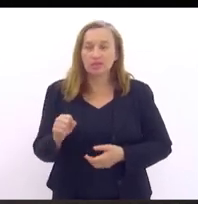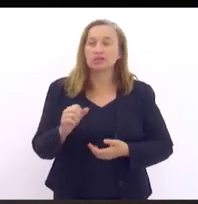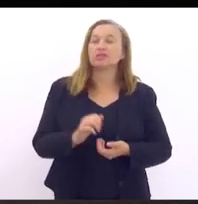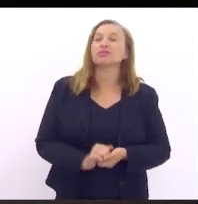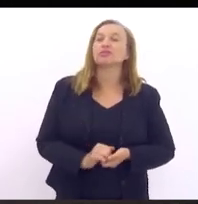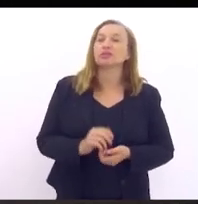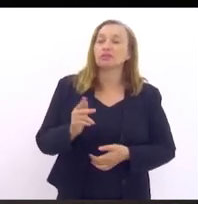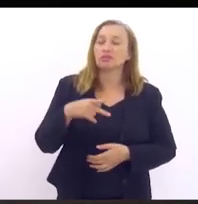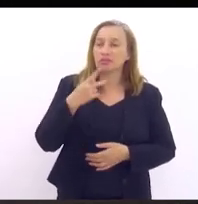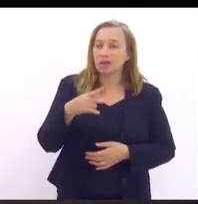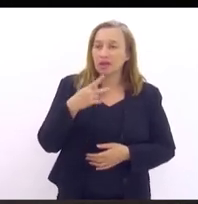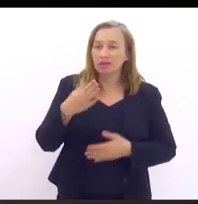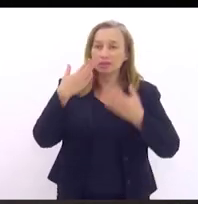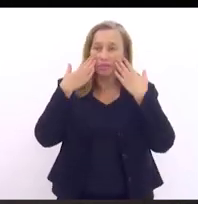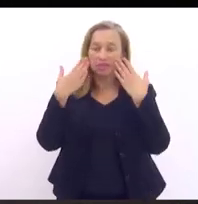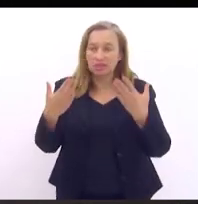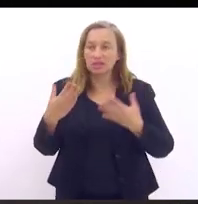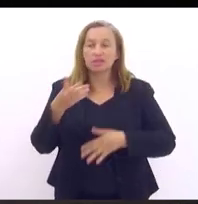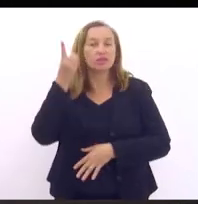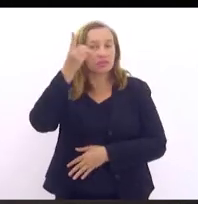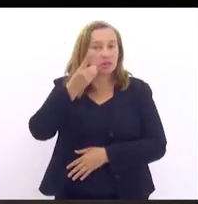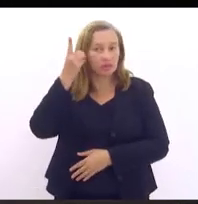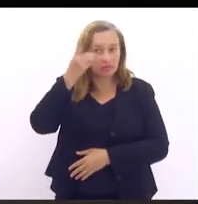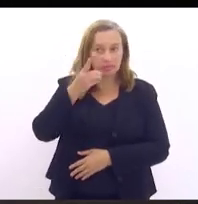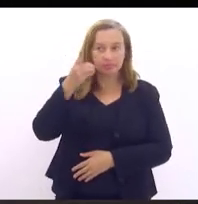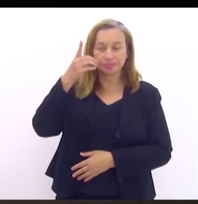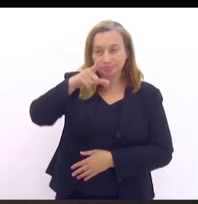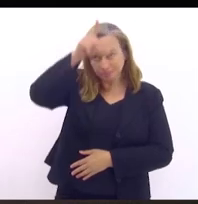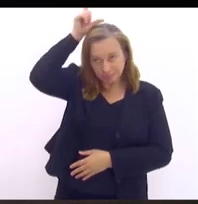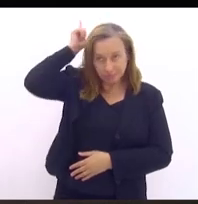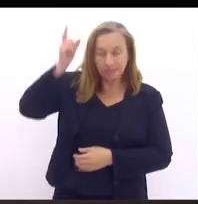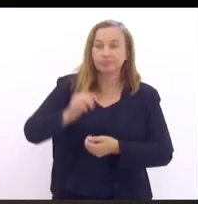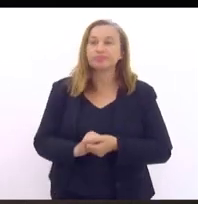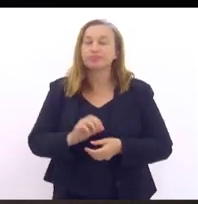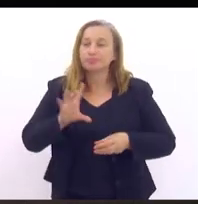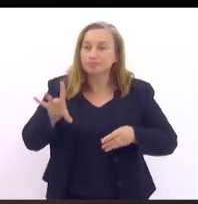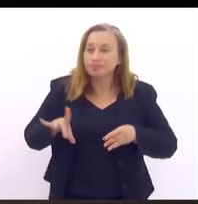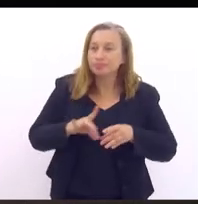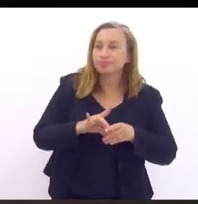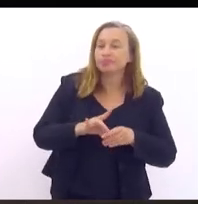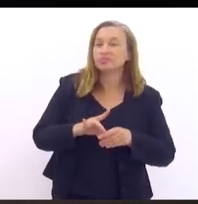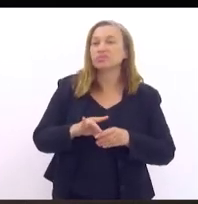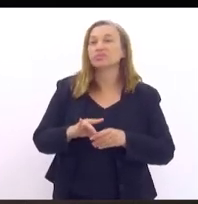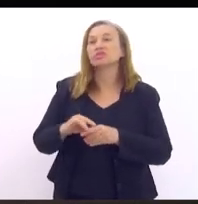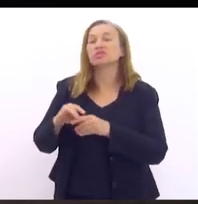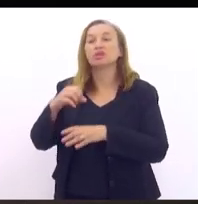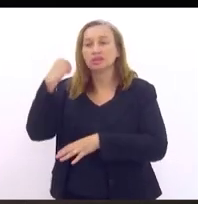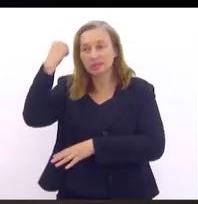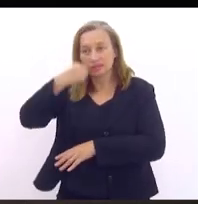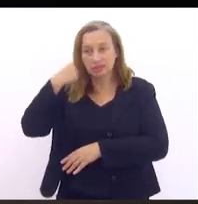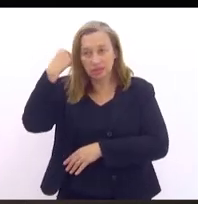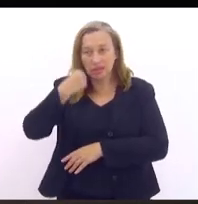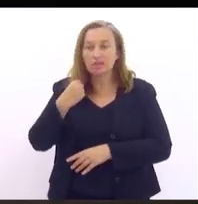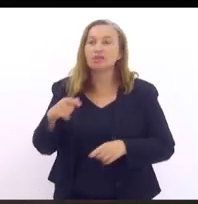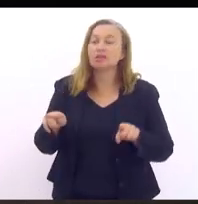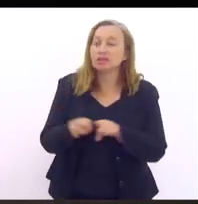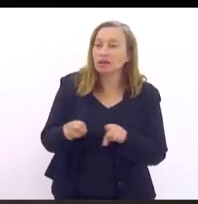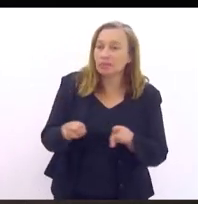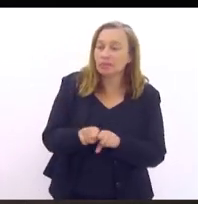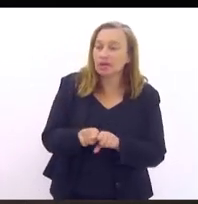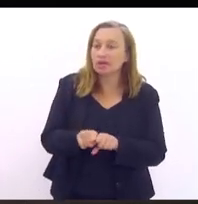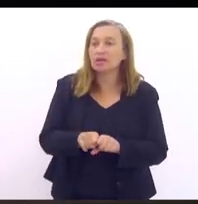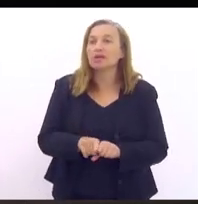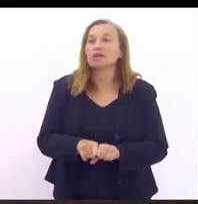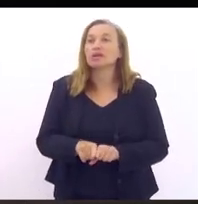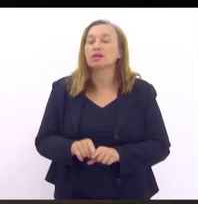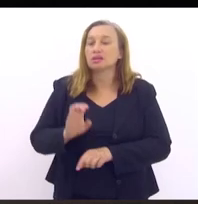justificativa apresentada pelo deputado Luiz Paulo. Ela será fixada pelo Senado Federal e será adotada automaticamente pelos